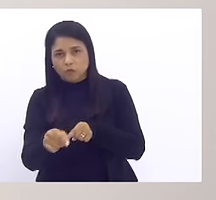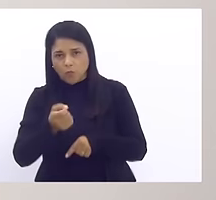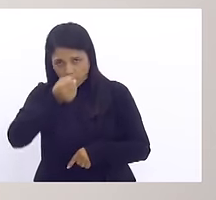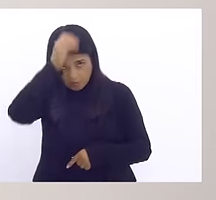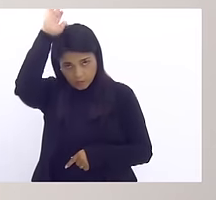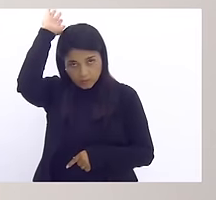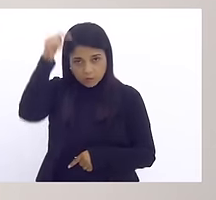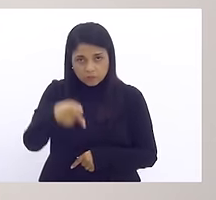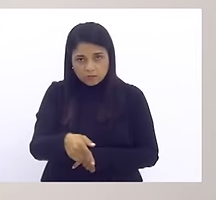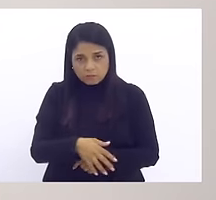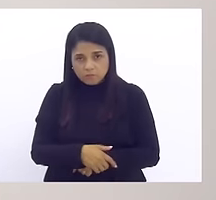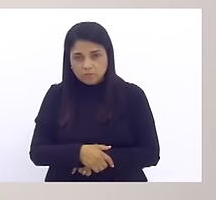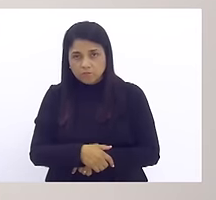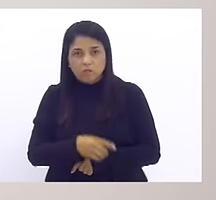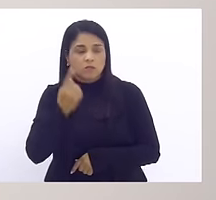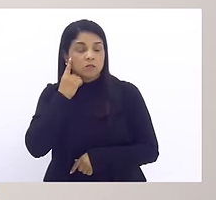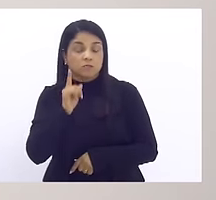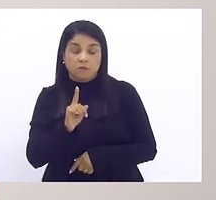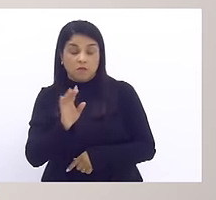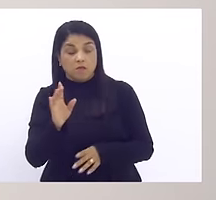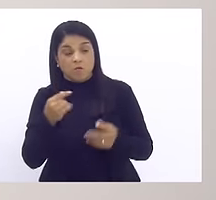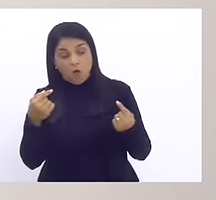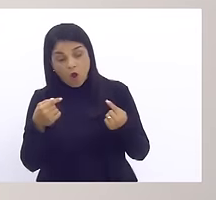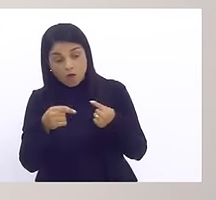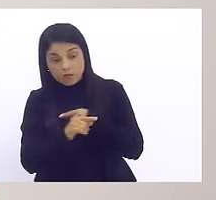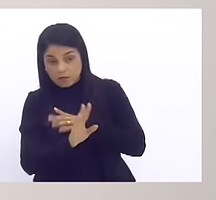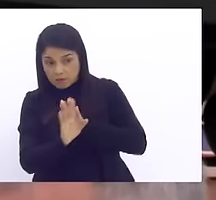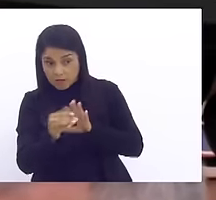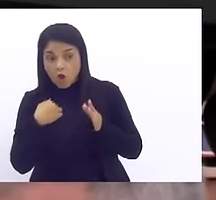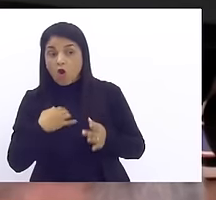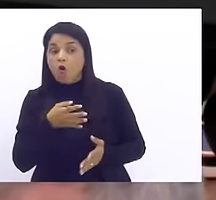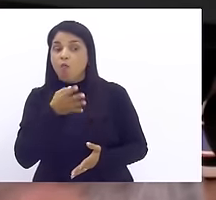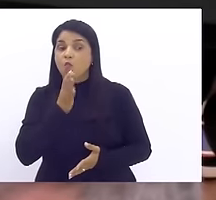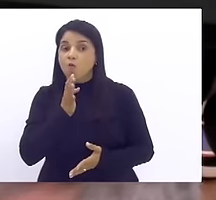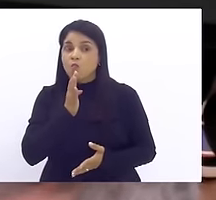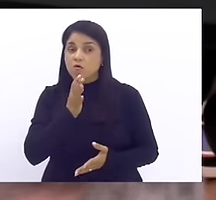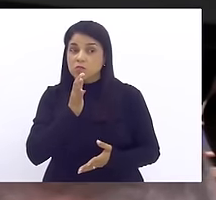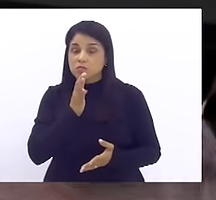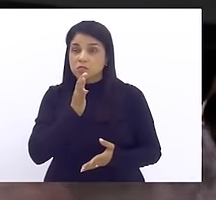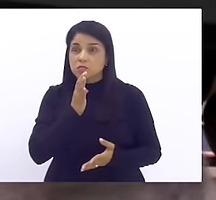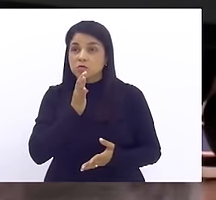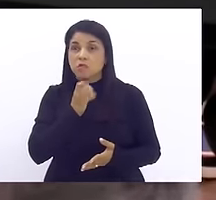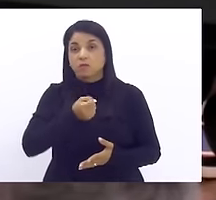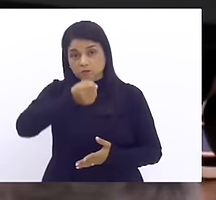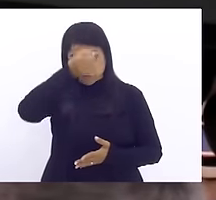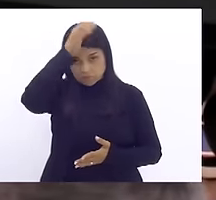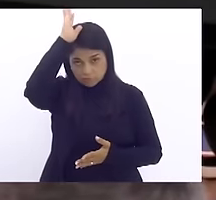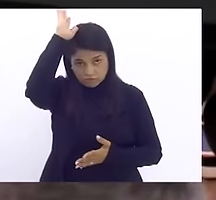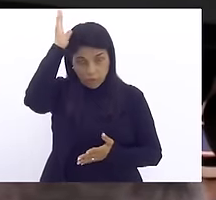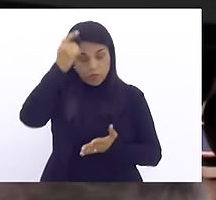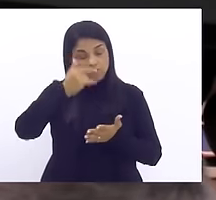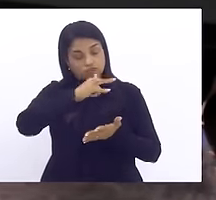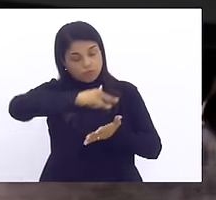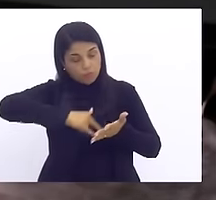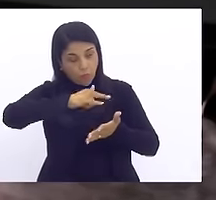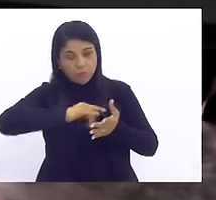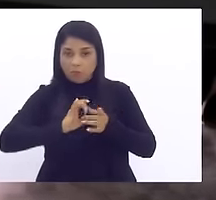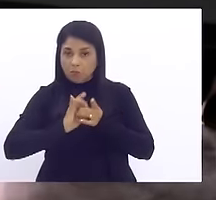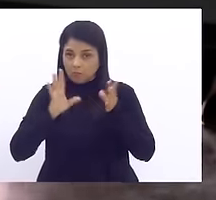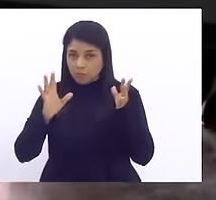bombeiro não o contrário nós tínhamos conhecimento que estava em conformidade porque a